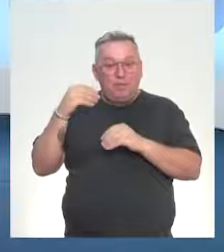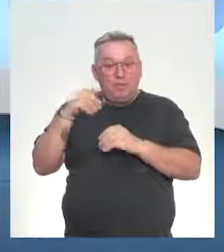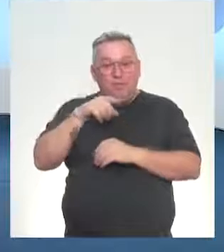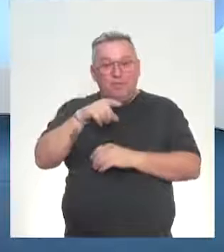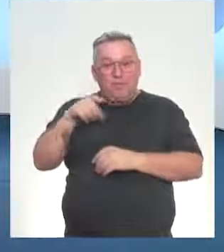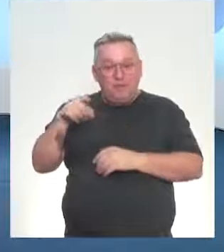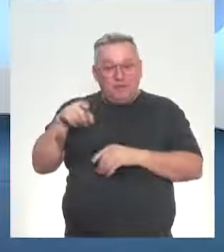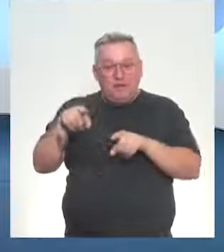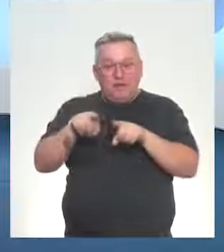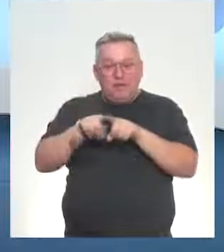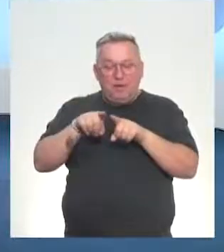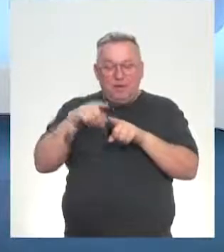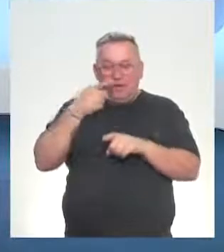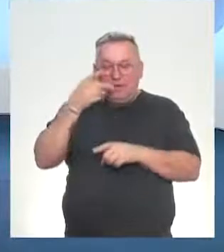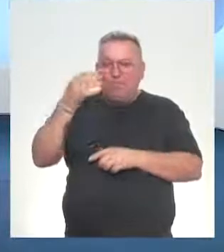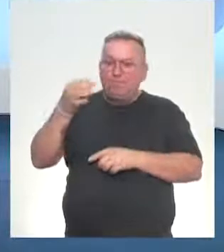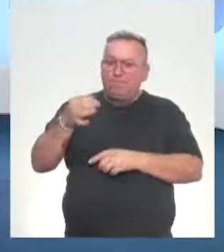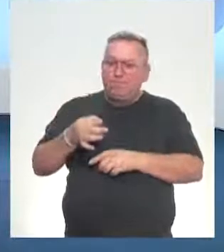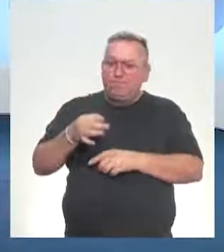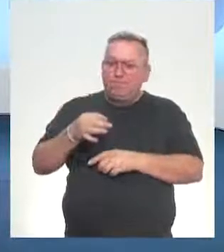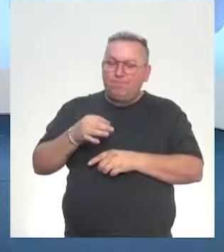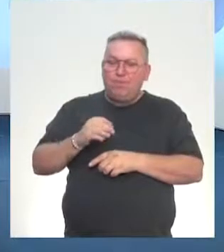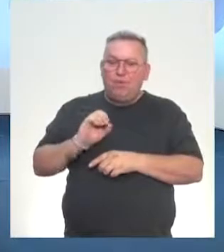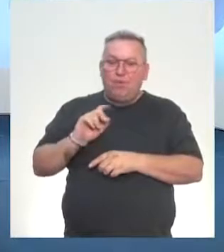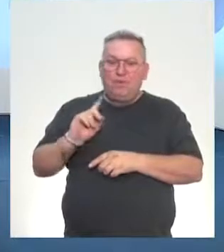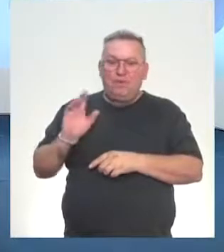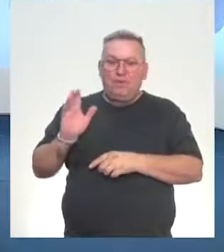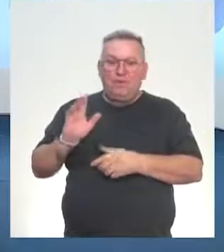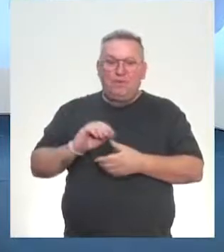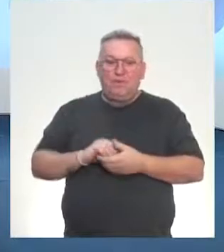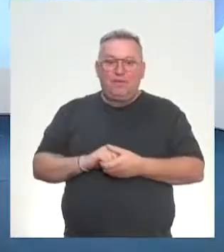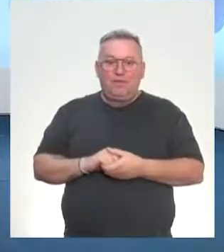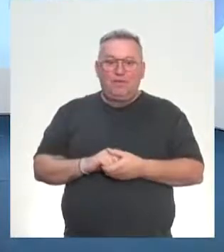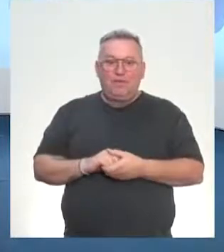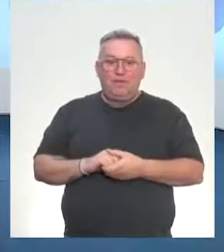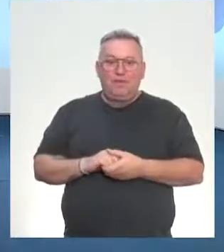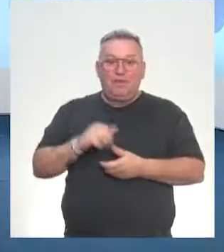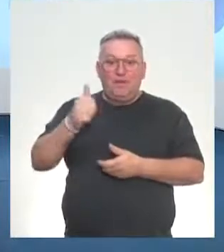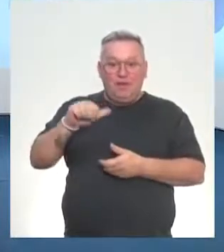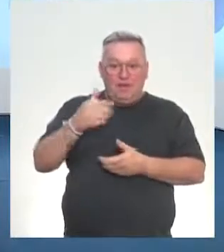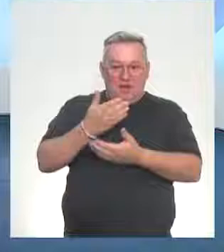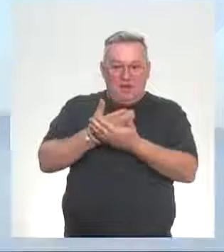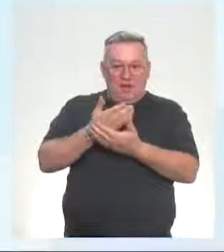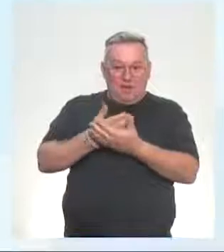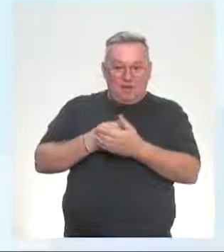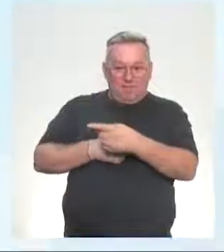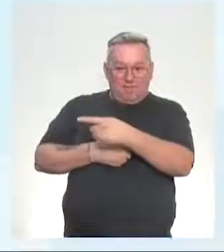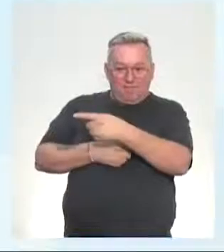citarmos de maneira correta, com os direitos autorais. Até mais. Avaliem a nossa aula.